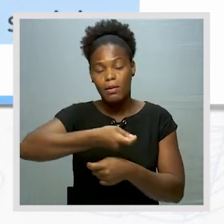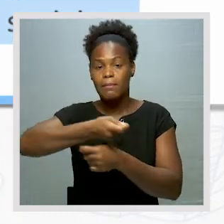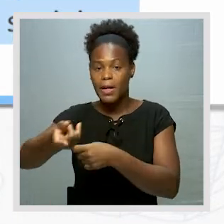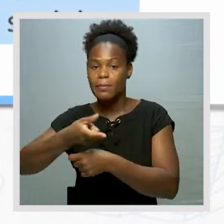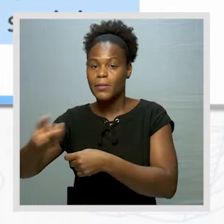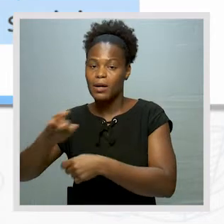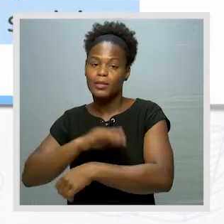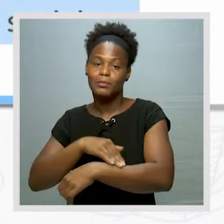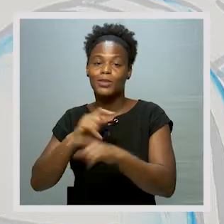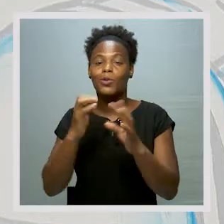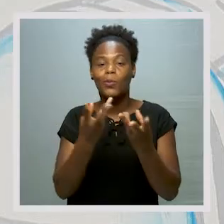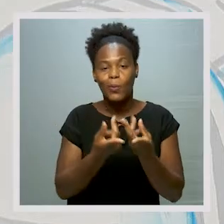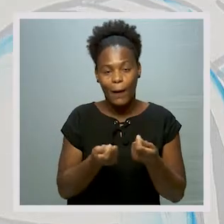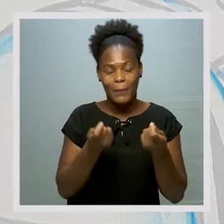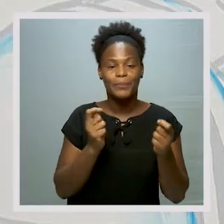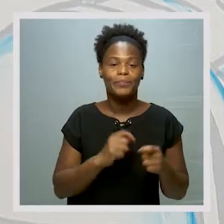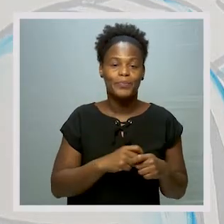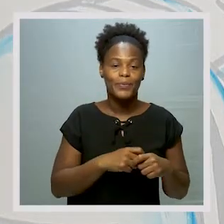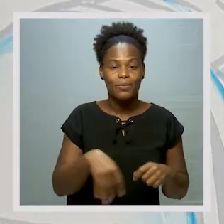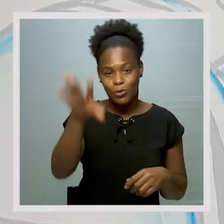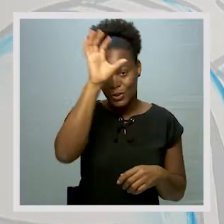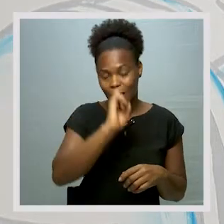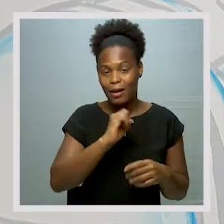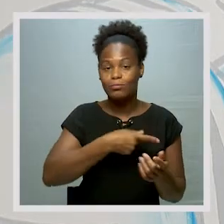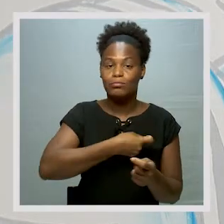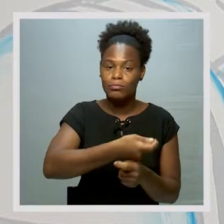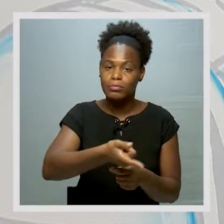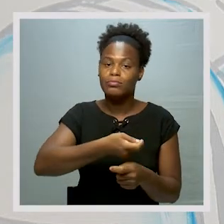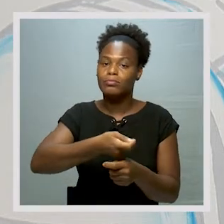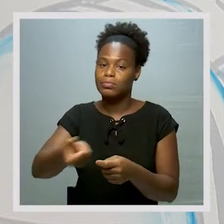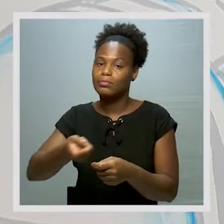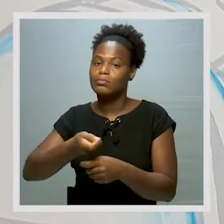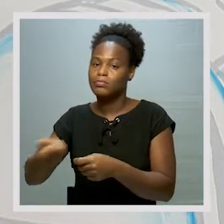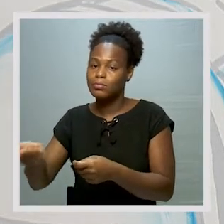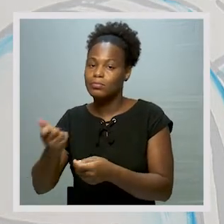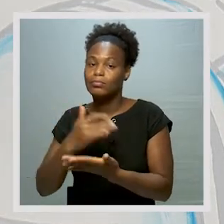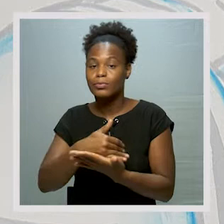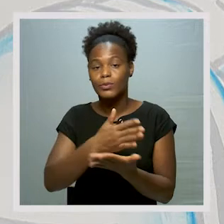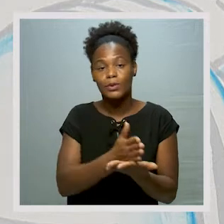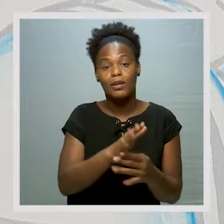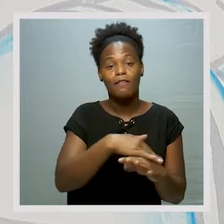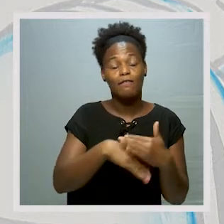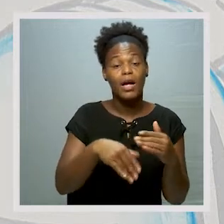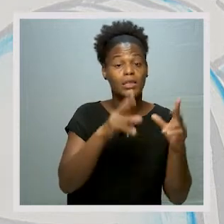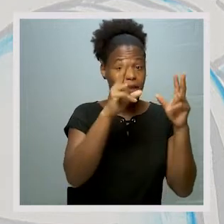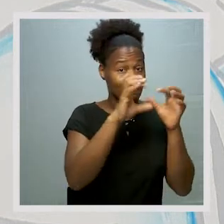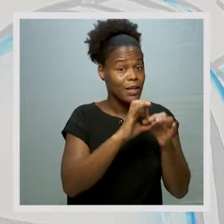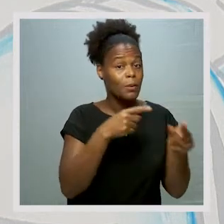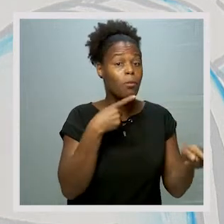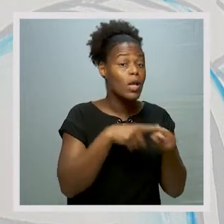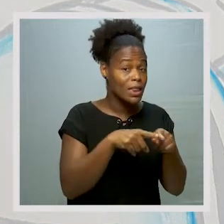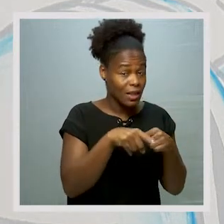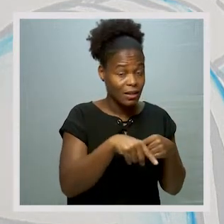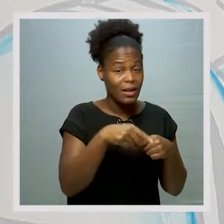aos agentes econômicos. O Estado faz a redistribuição do rendimento através de políticas.